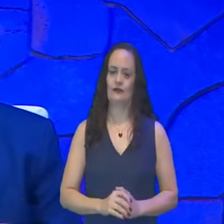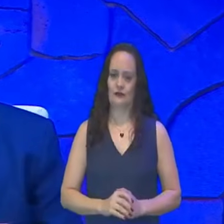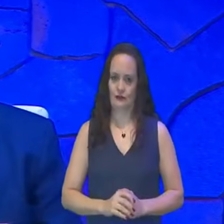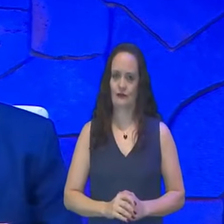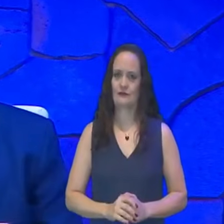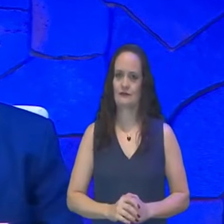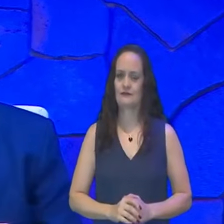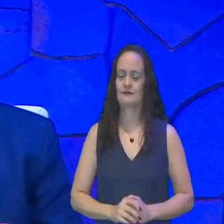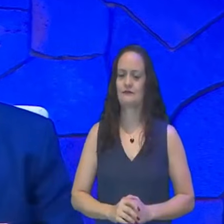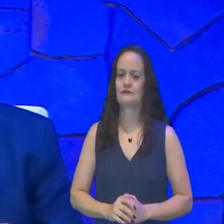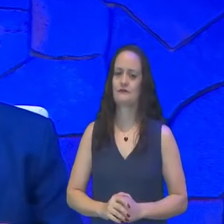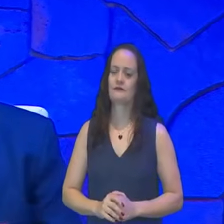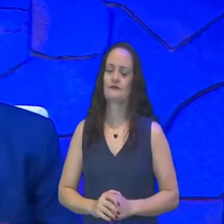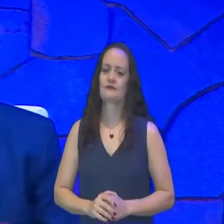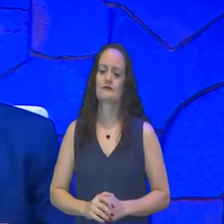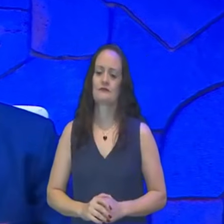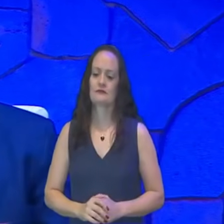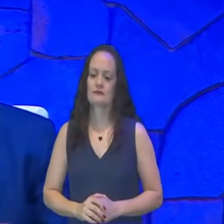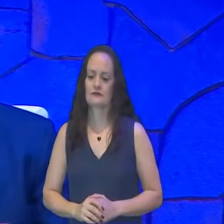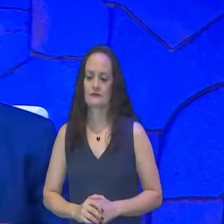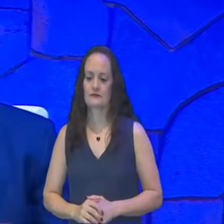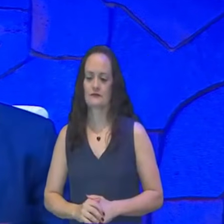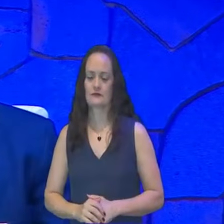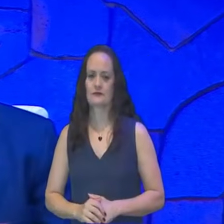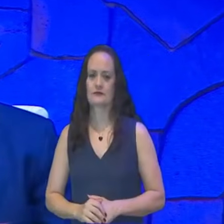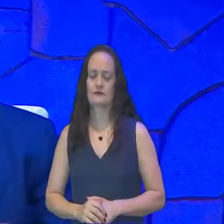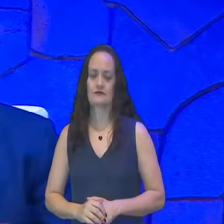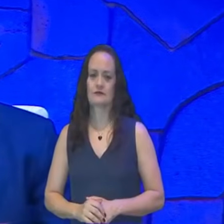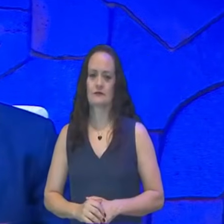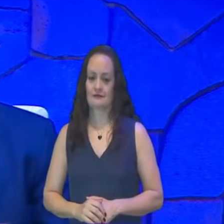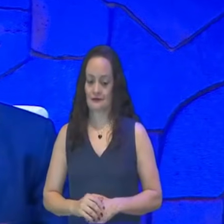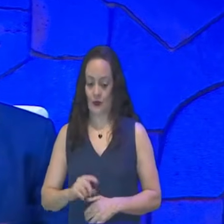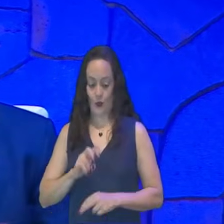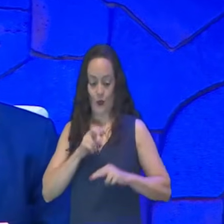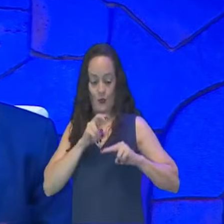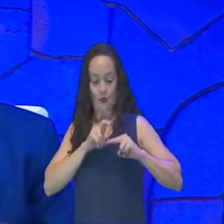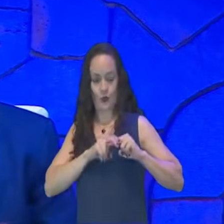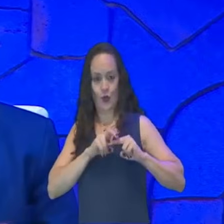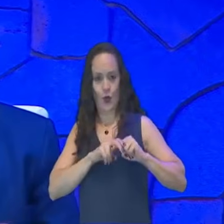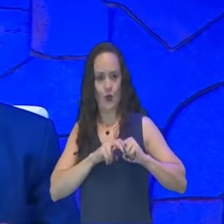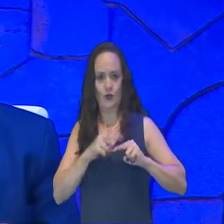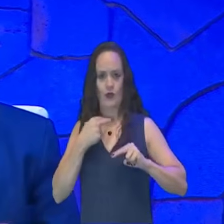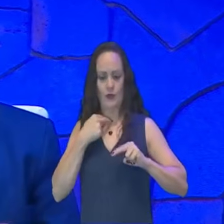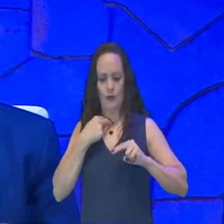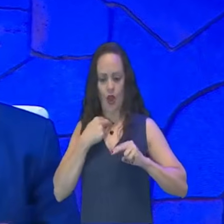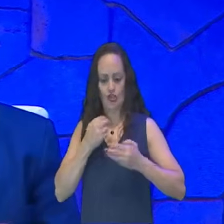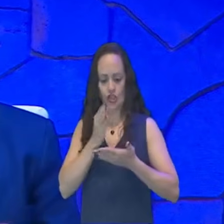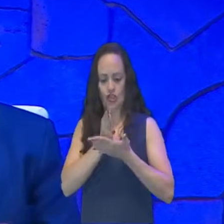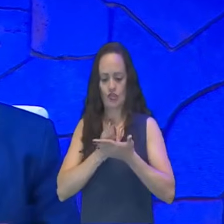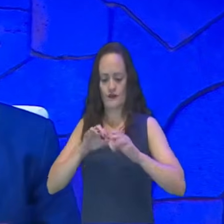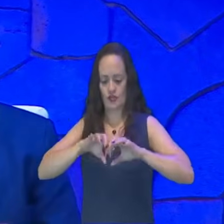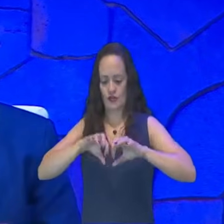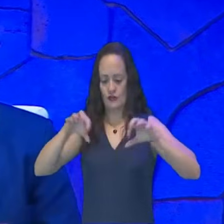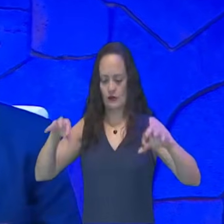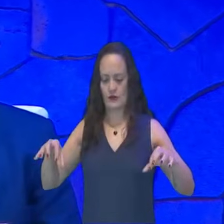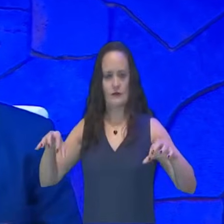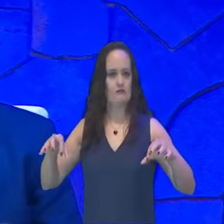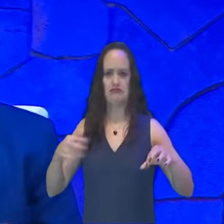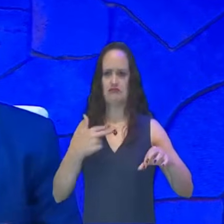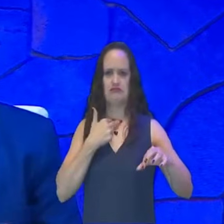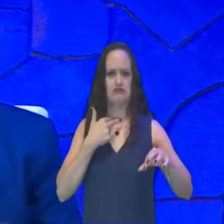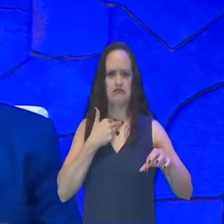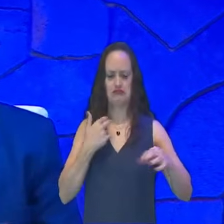nossa existência não aceita divisões. Ou os nossos tesouros e